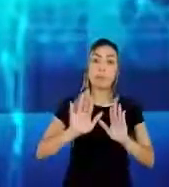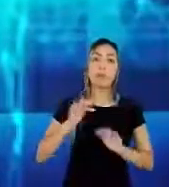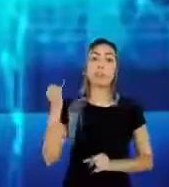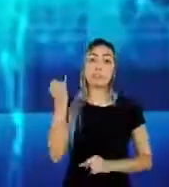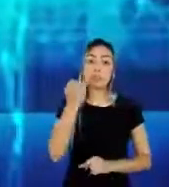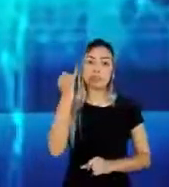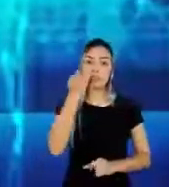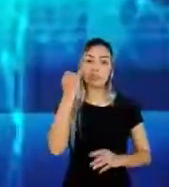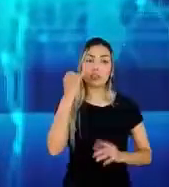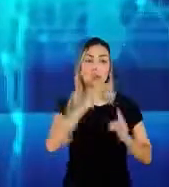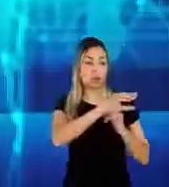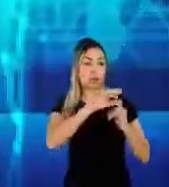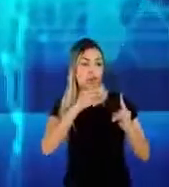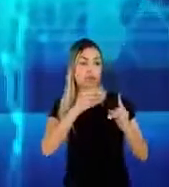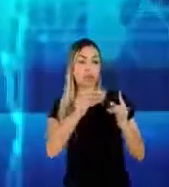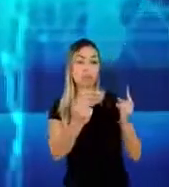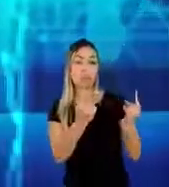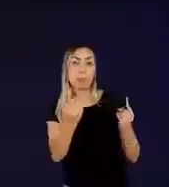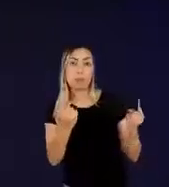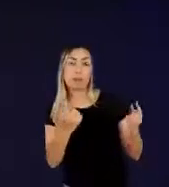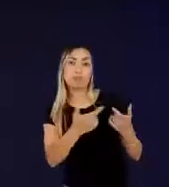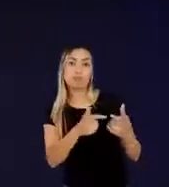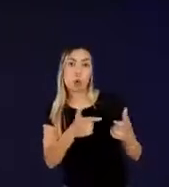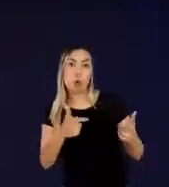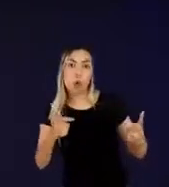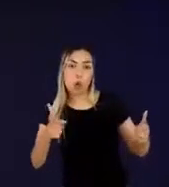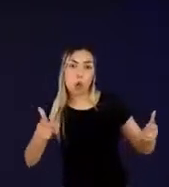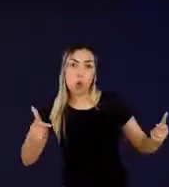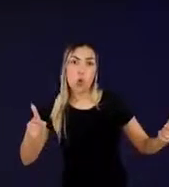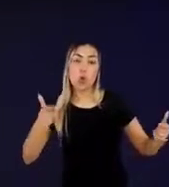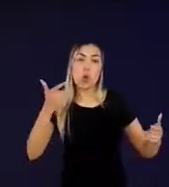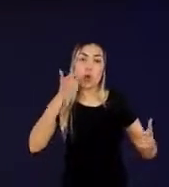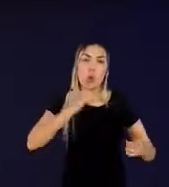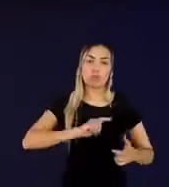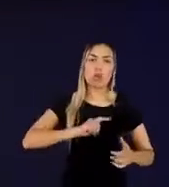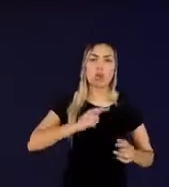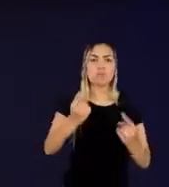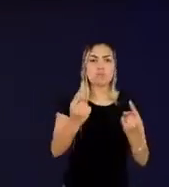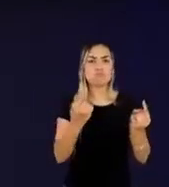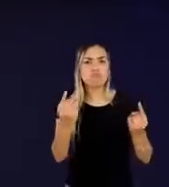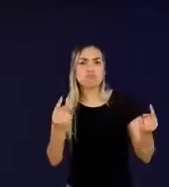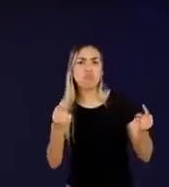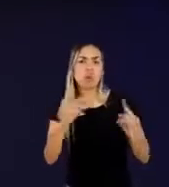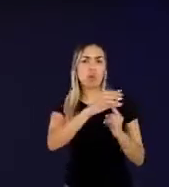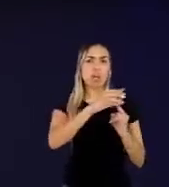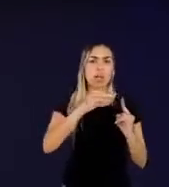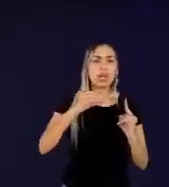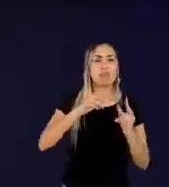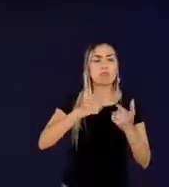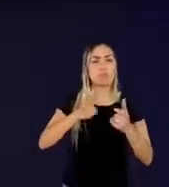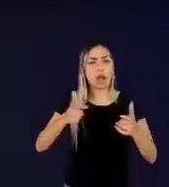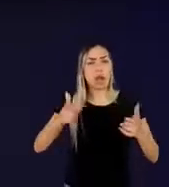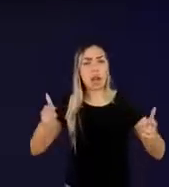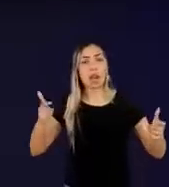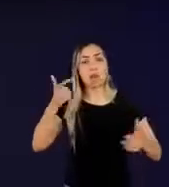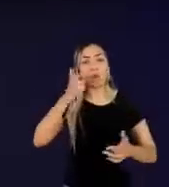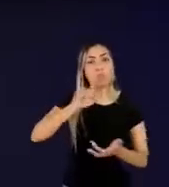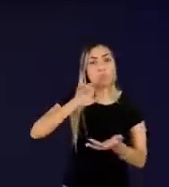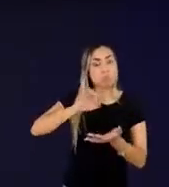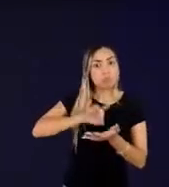clientes, e à medida que a gente vai abaixando a tensão, o aumento de clientes ele cresce de maneira exponencial.